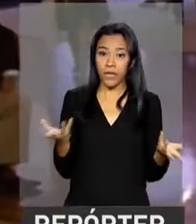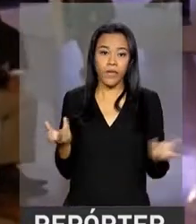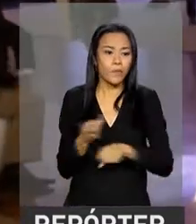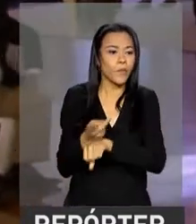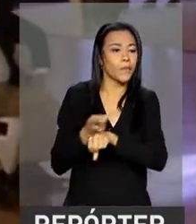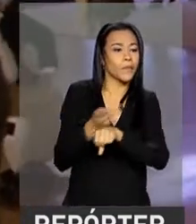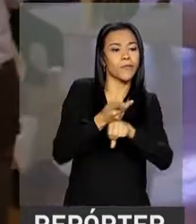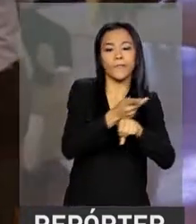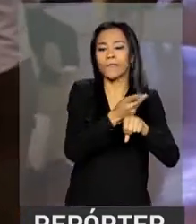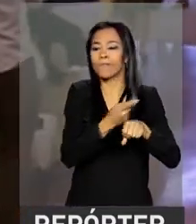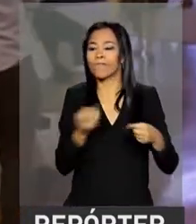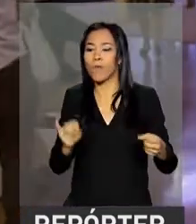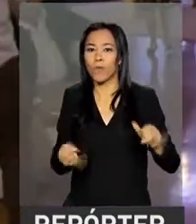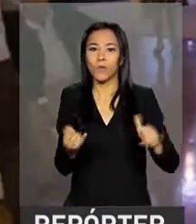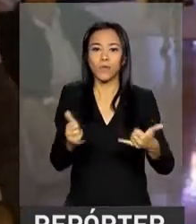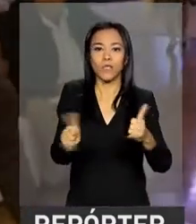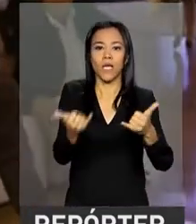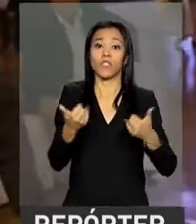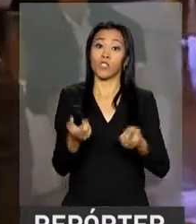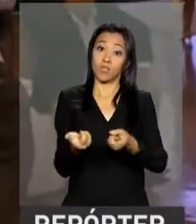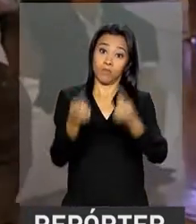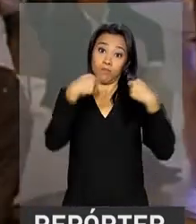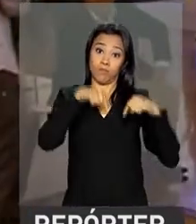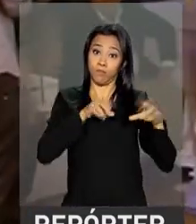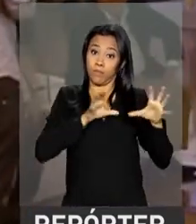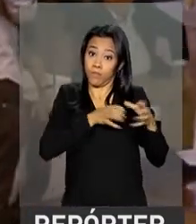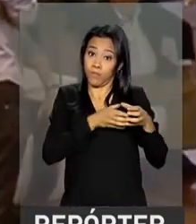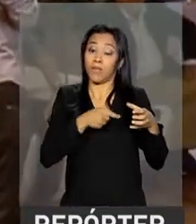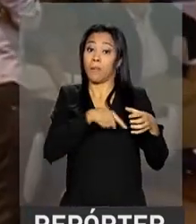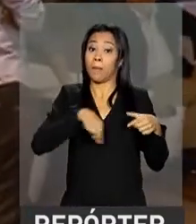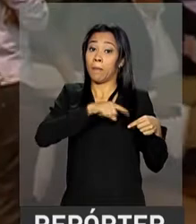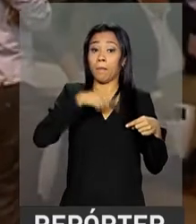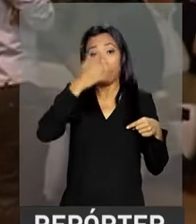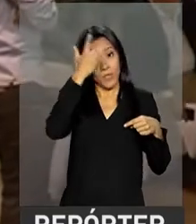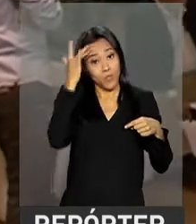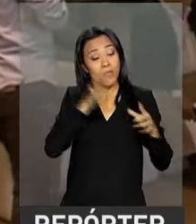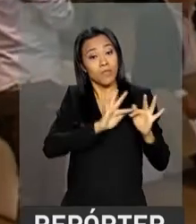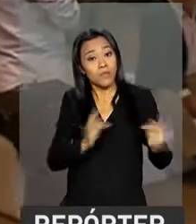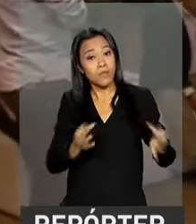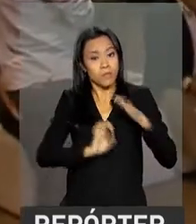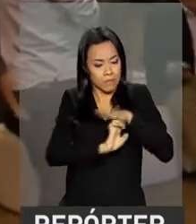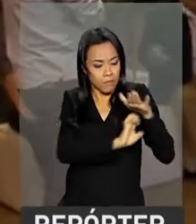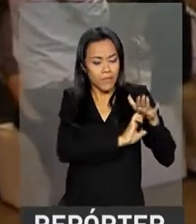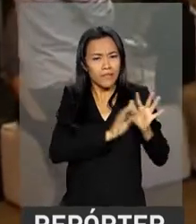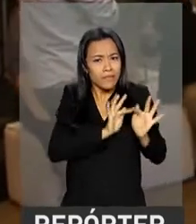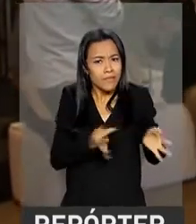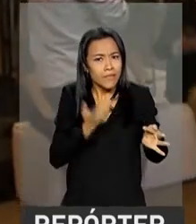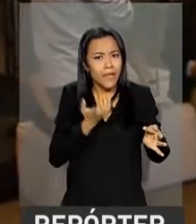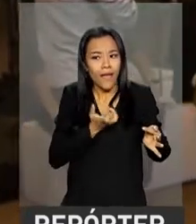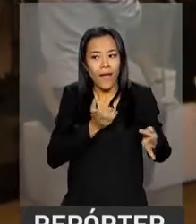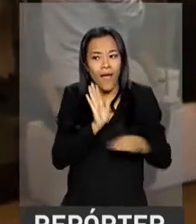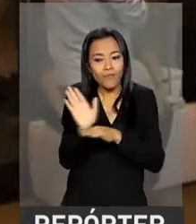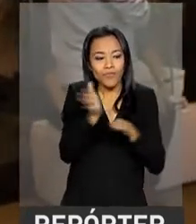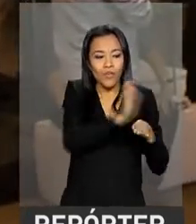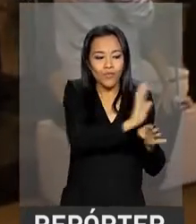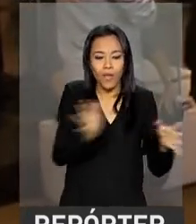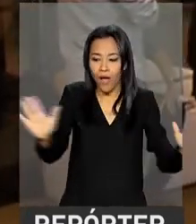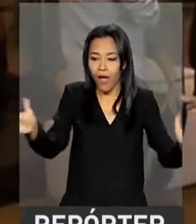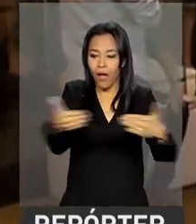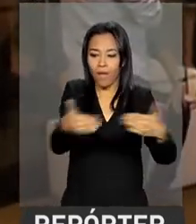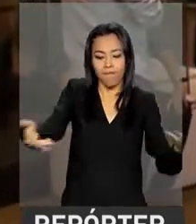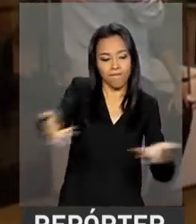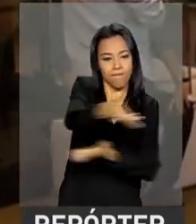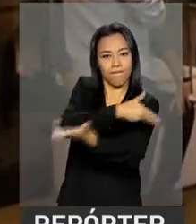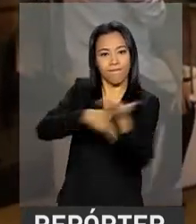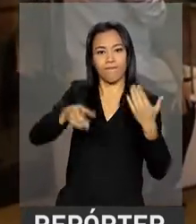negócio do outro lado estão os pequenos empreendedores com idéias e soluções para atender essa demanda conectar esses dois pólos produtivos